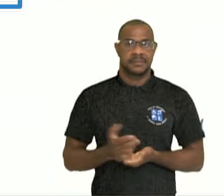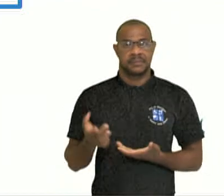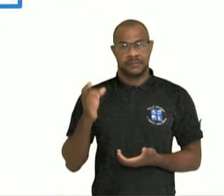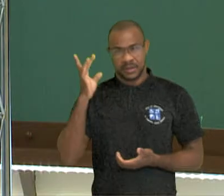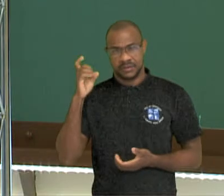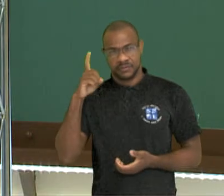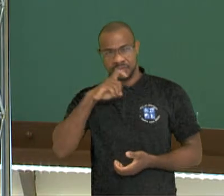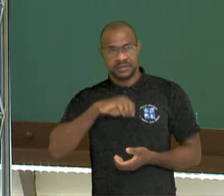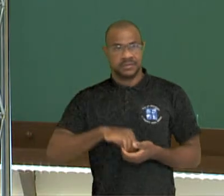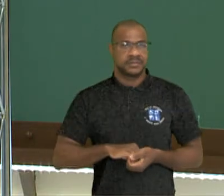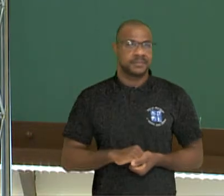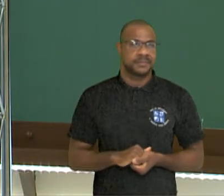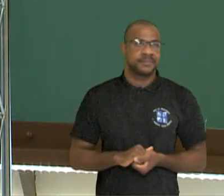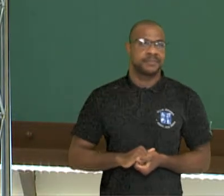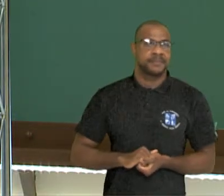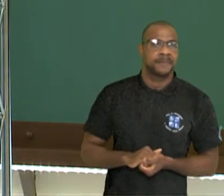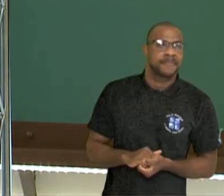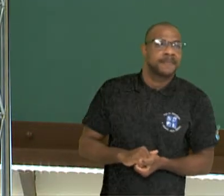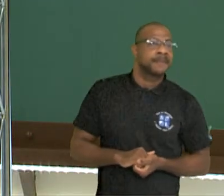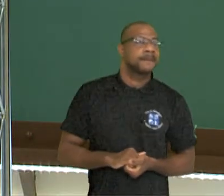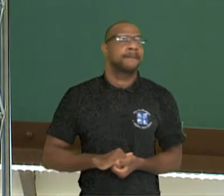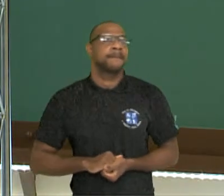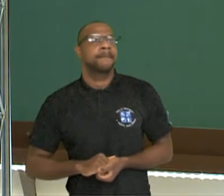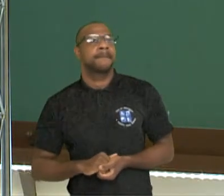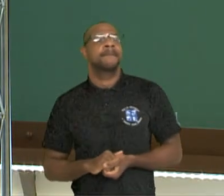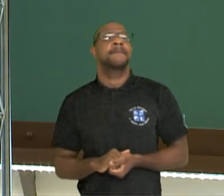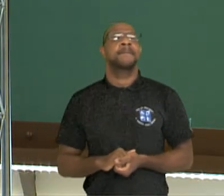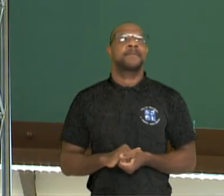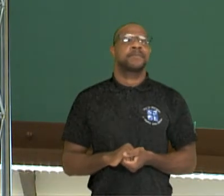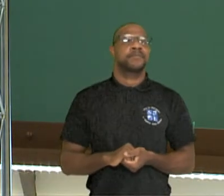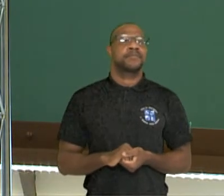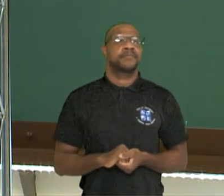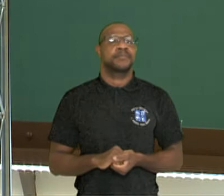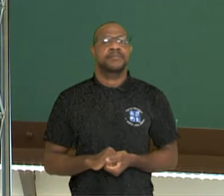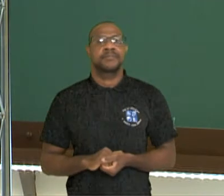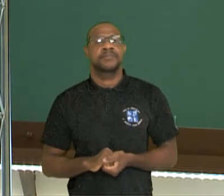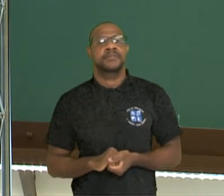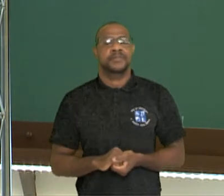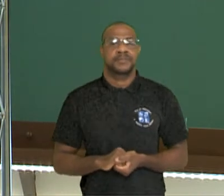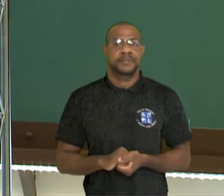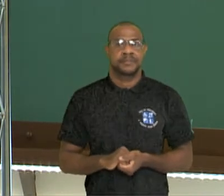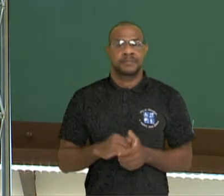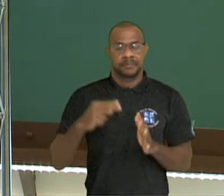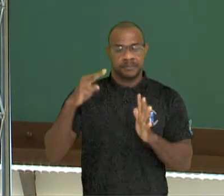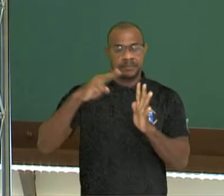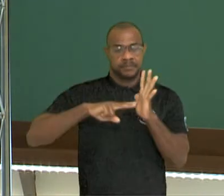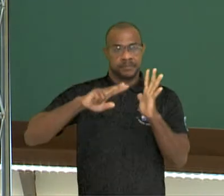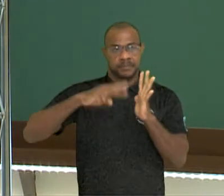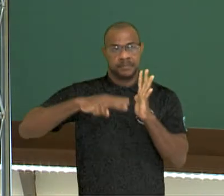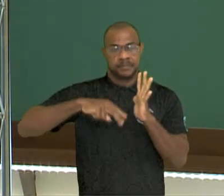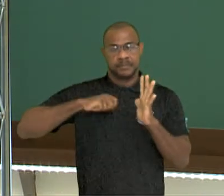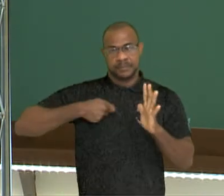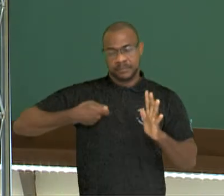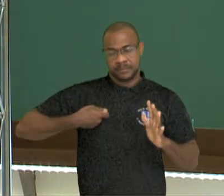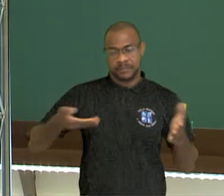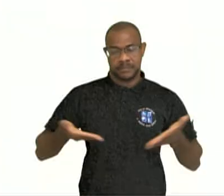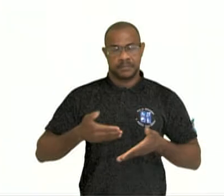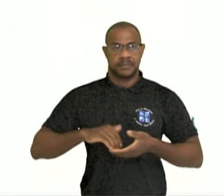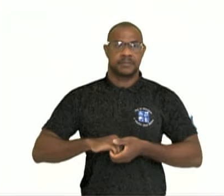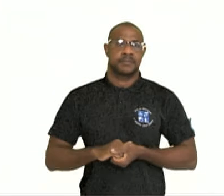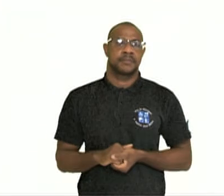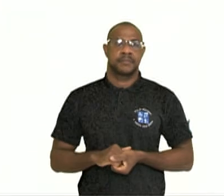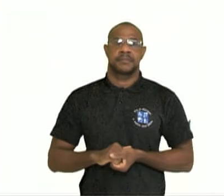difícil? Ah, vocês conseguiram, tenho certeza. A saber, llevar-se bien com, llevar-se mal